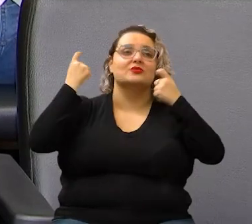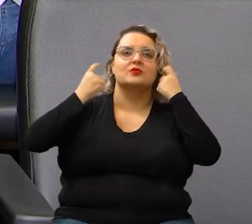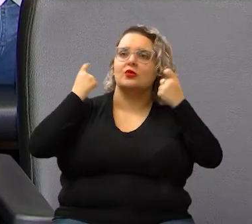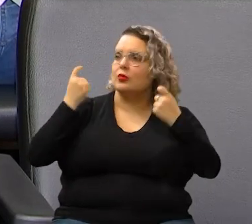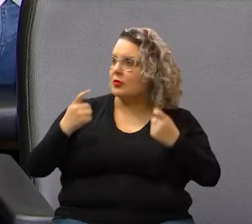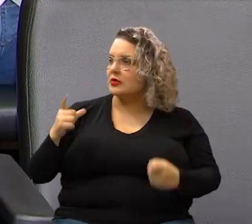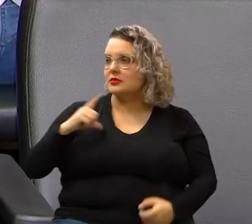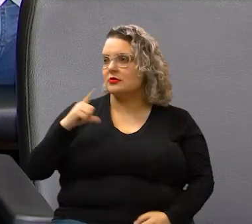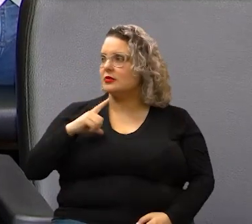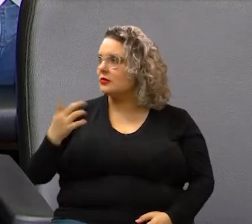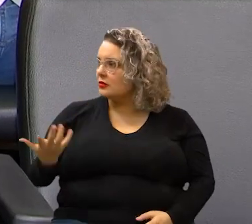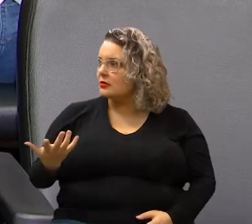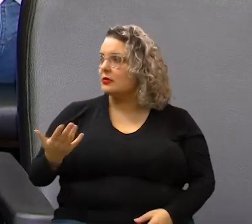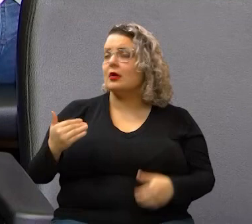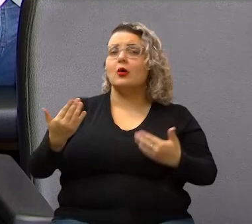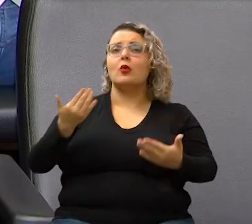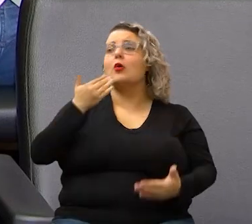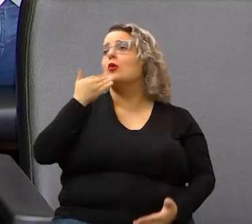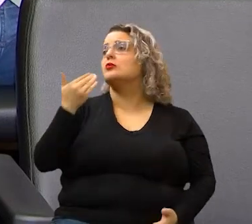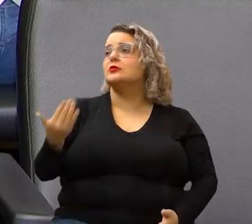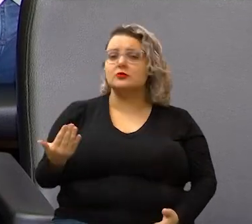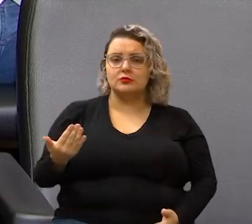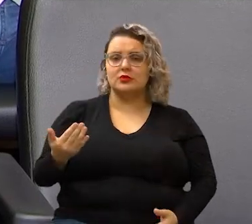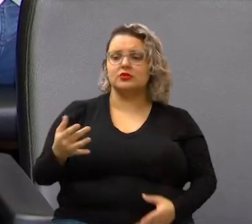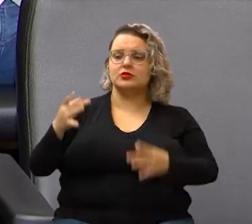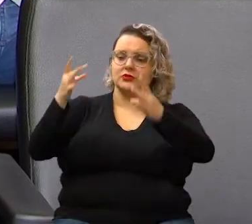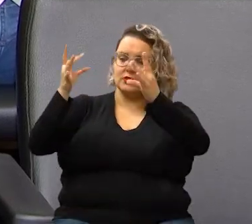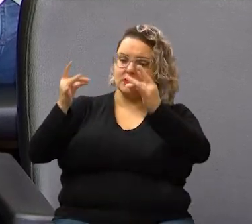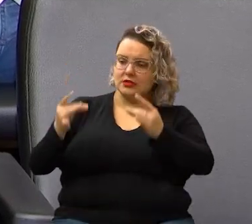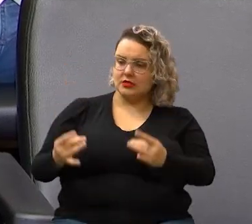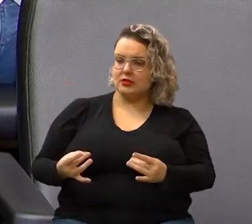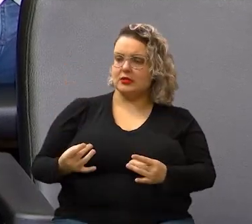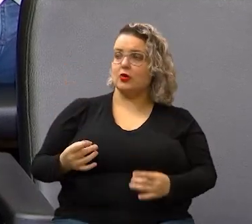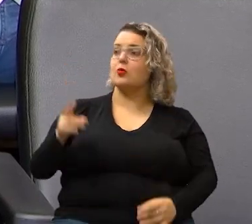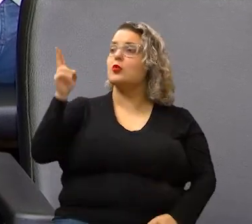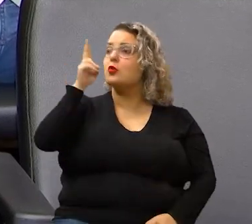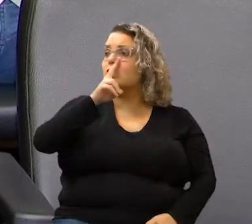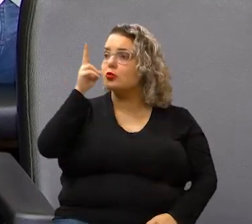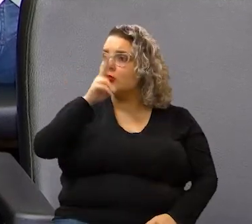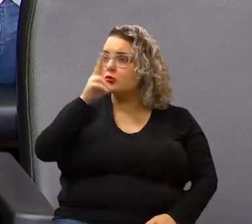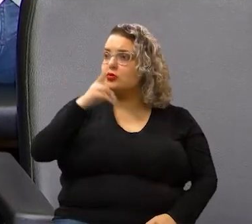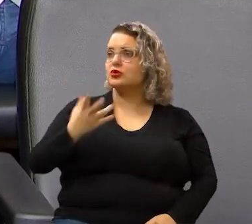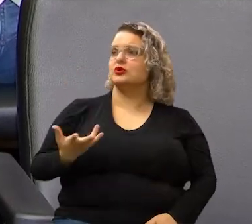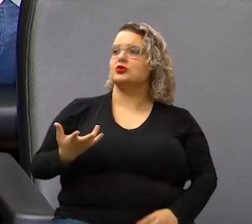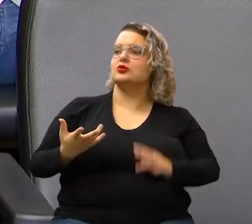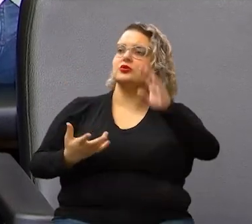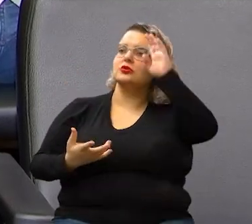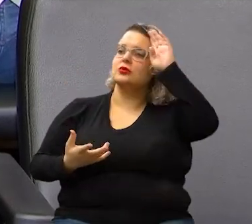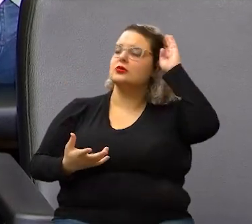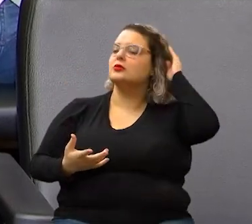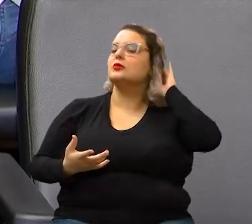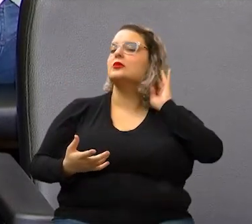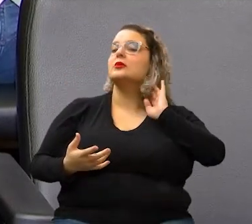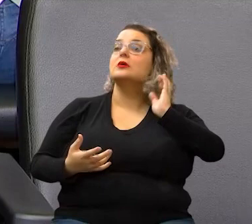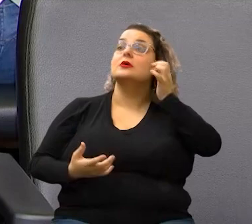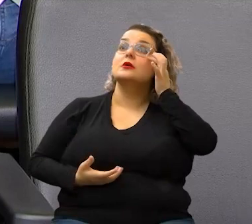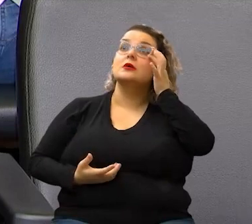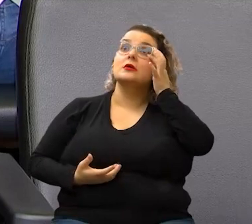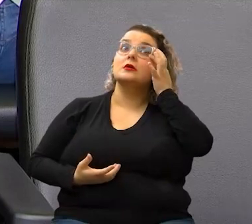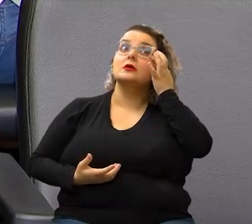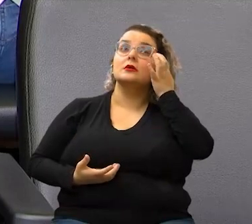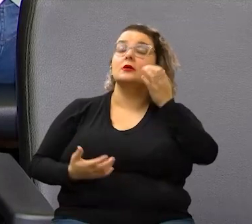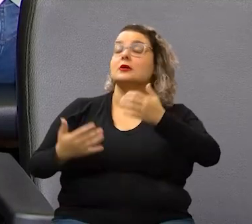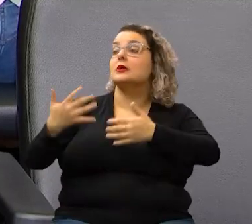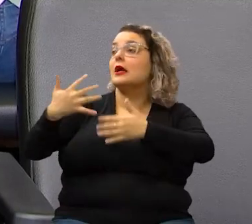preocupação com os centros de saúde? Quais são as demandas que a gente pode classificar como urgentes e que estão comprometendo